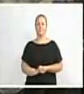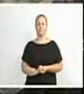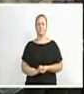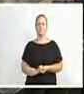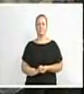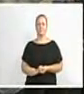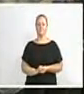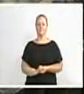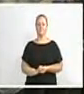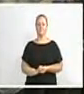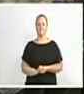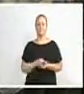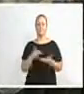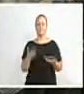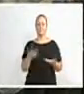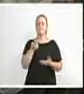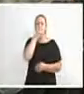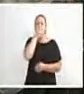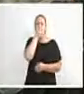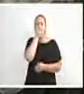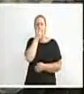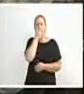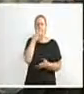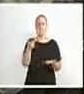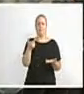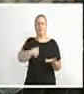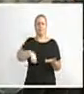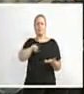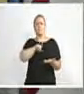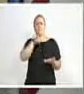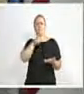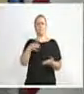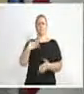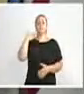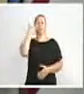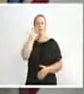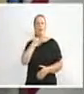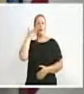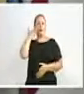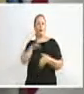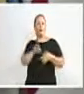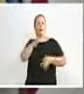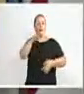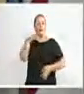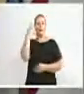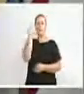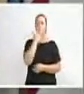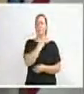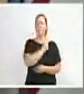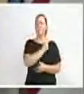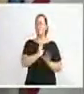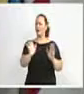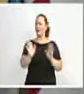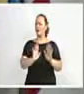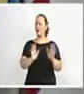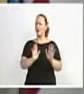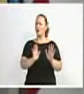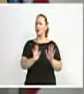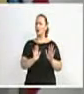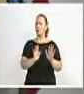Que o vereador Becker não precisa falar bonito nessa tribuna. O vereador Becker, a função dele é mais trabalho social e